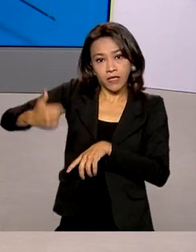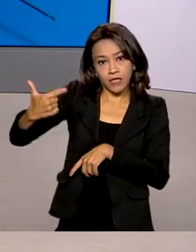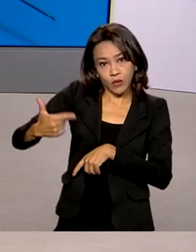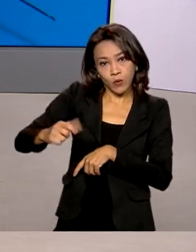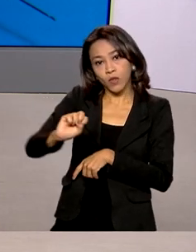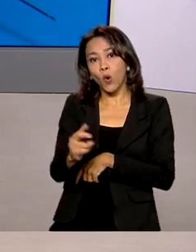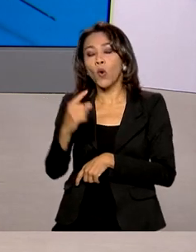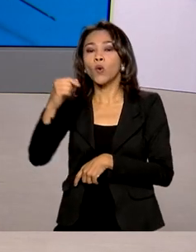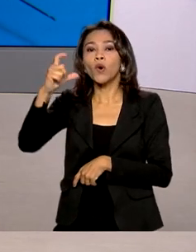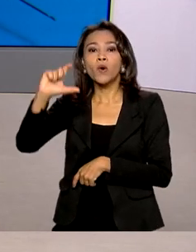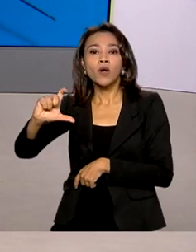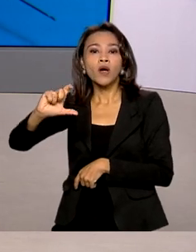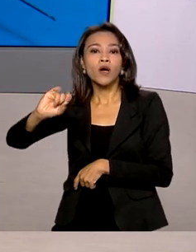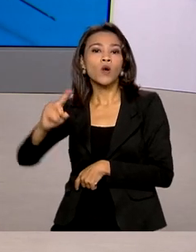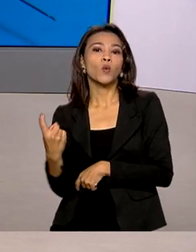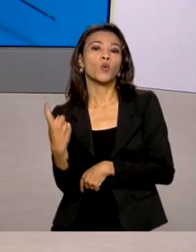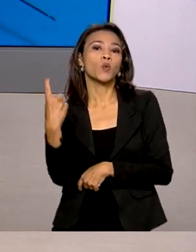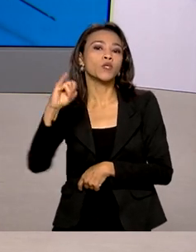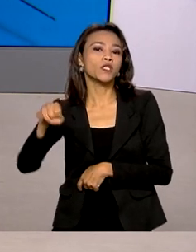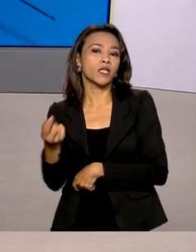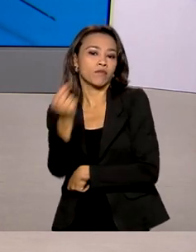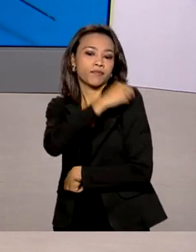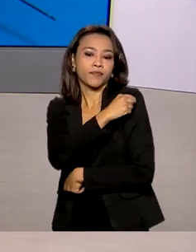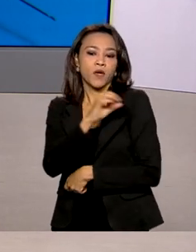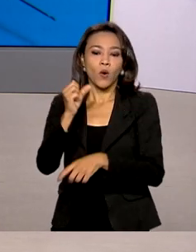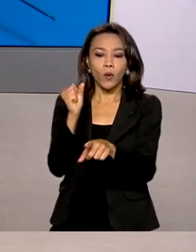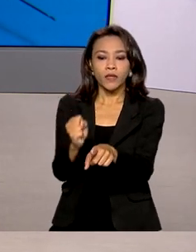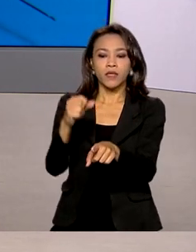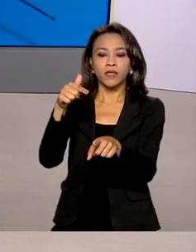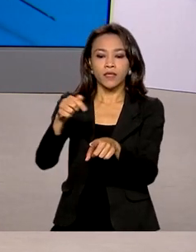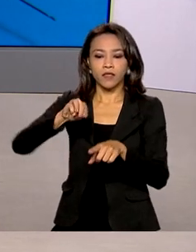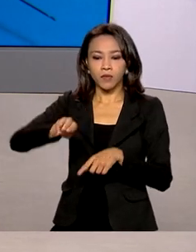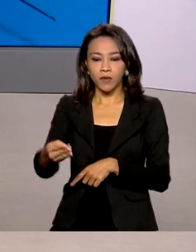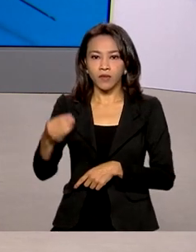dose ou a dose única é de 87.329.000.